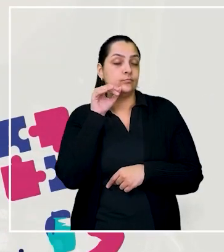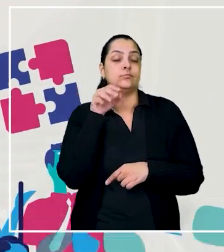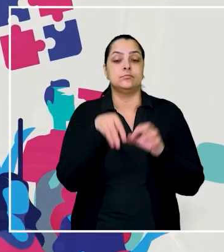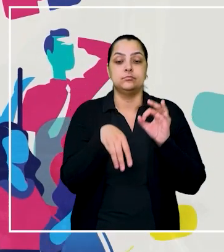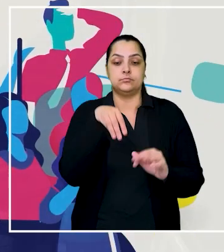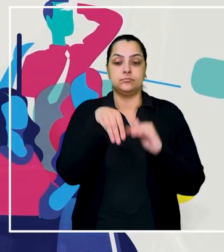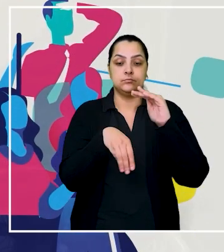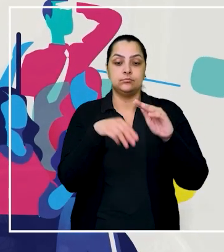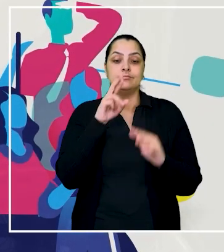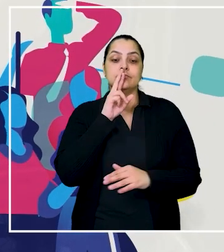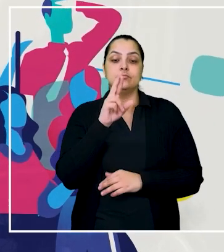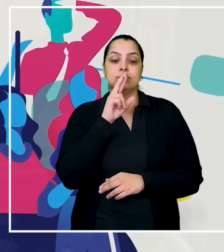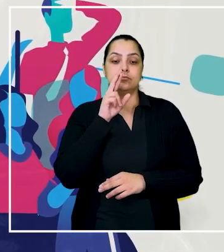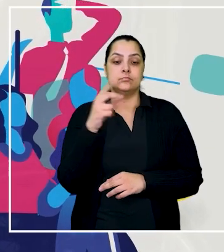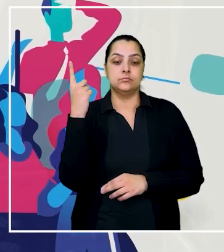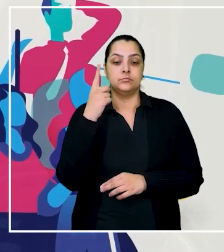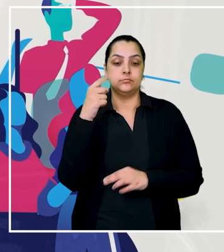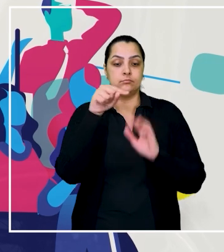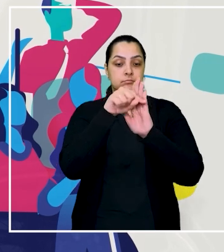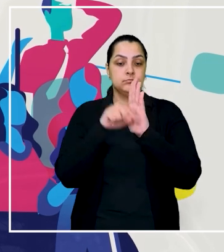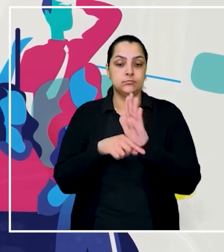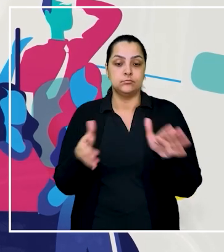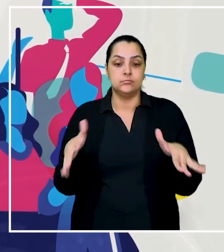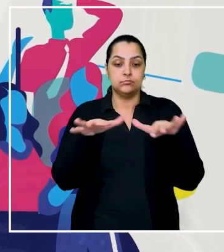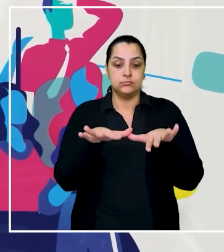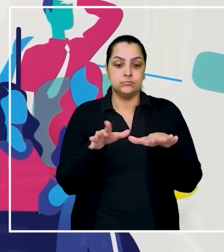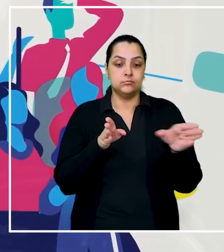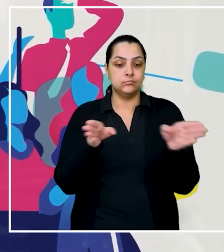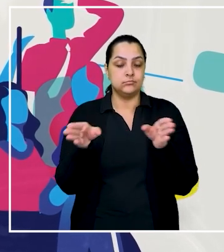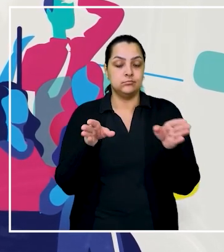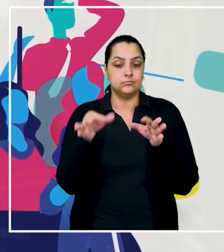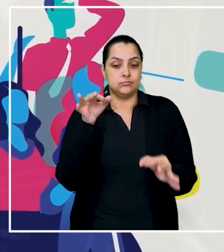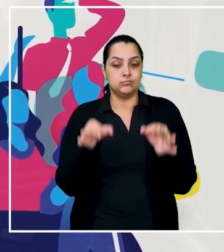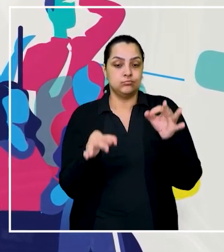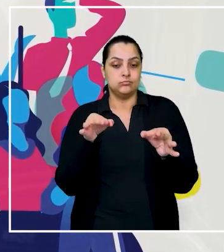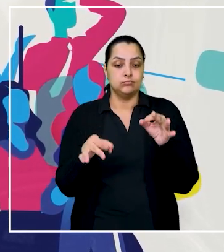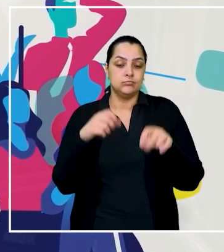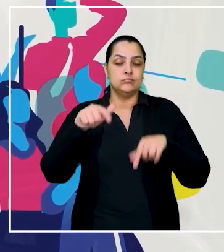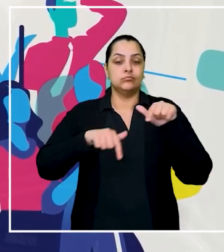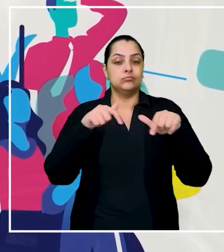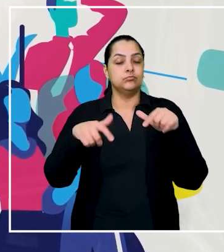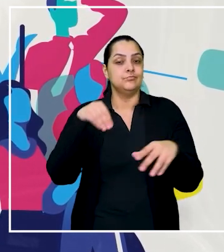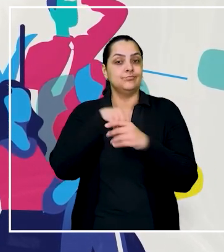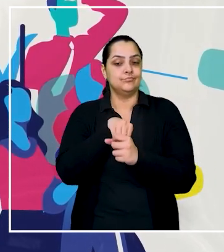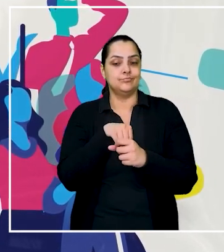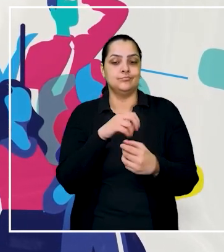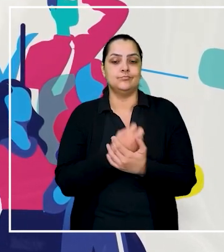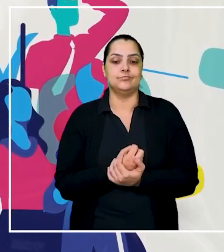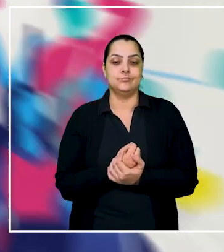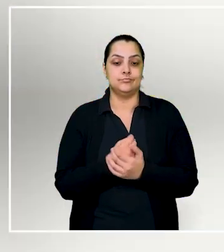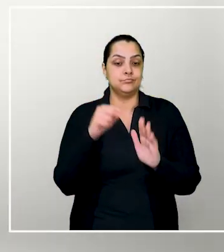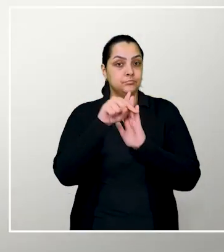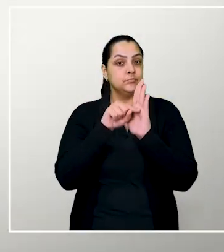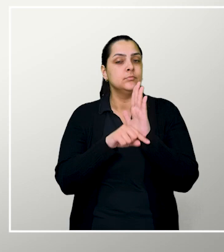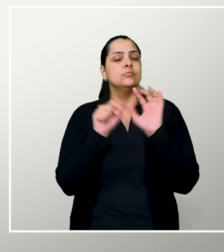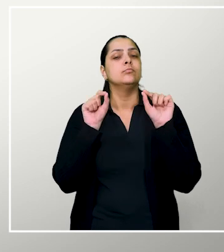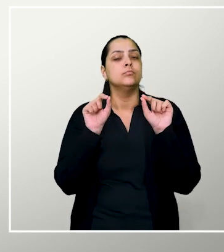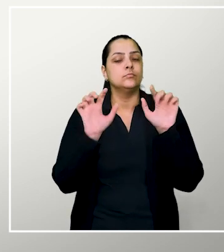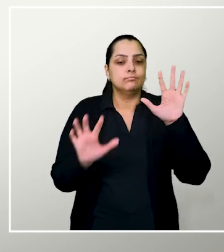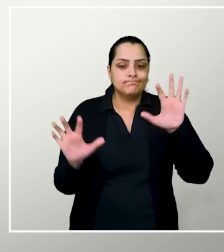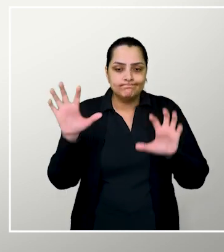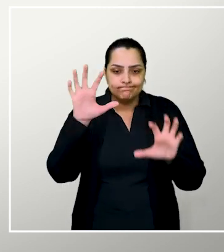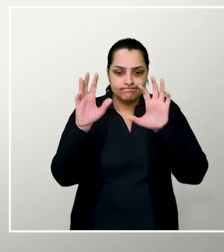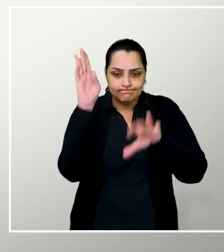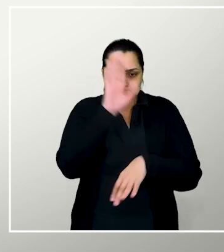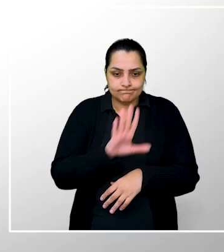Servidores e magistrados já podem responder ao primeiro censo de inclusão e acessibilidade da Justiça do Trabalho. A pesquisa